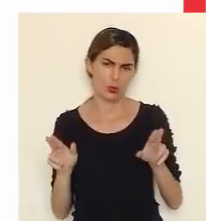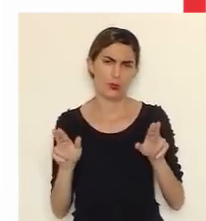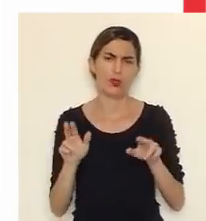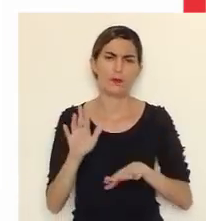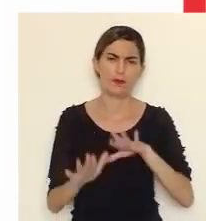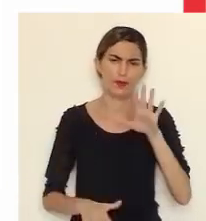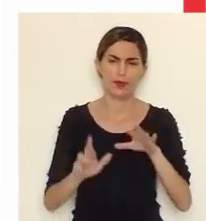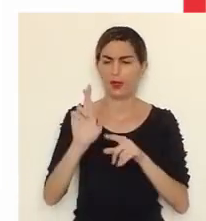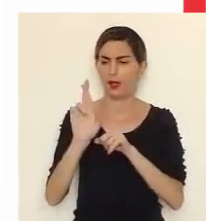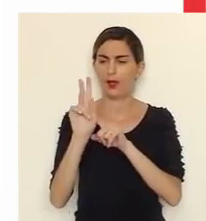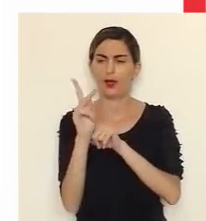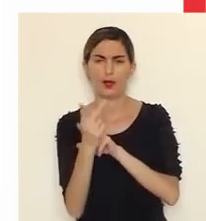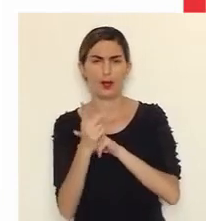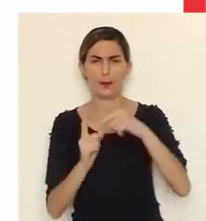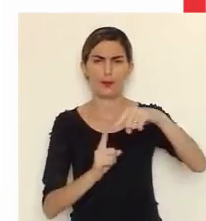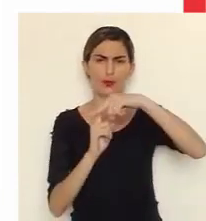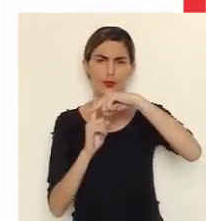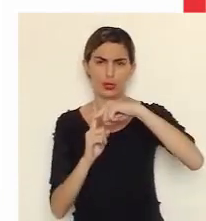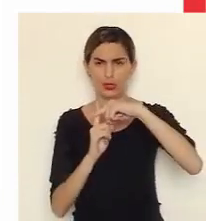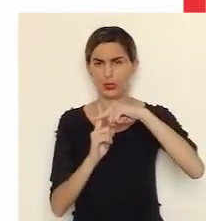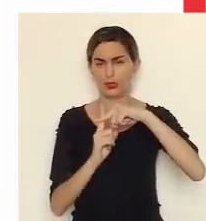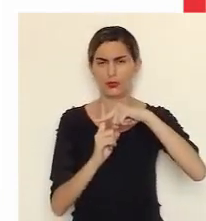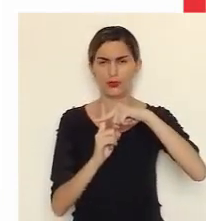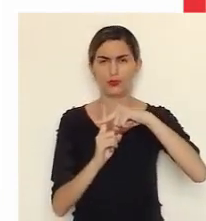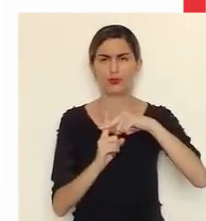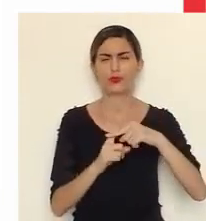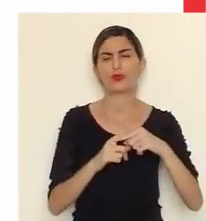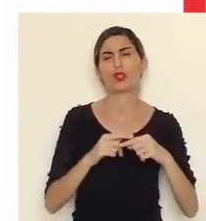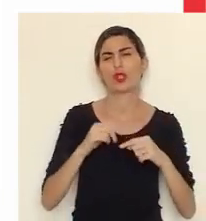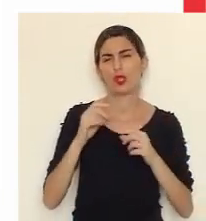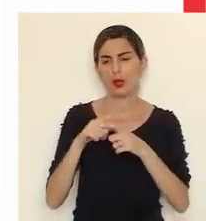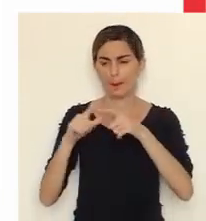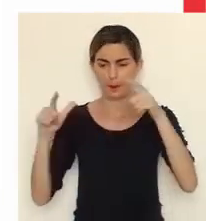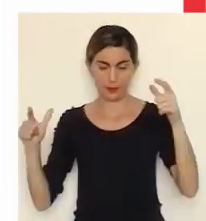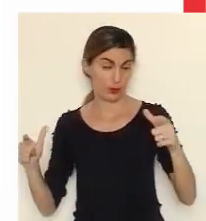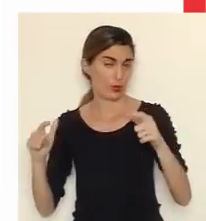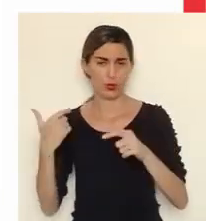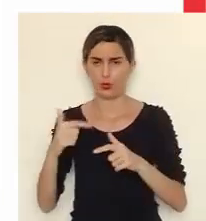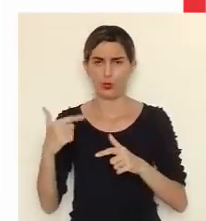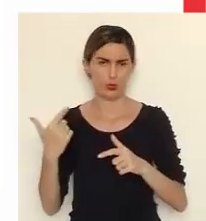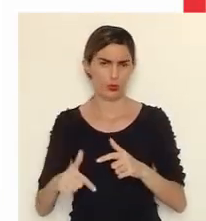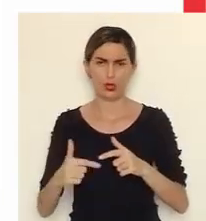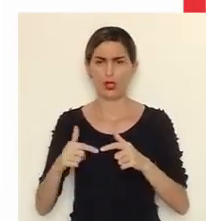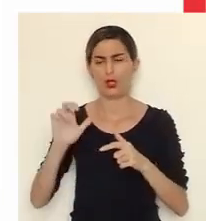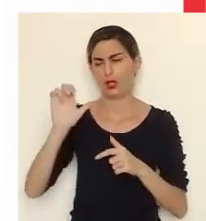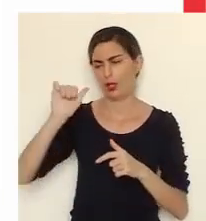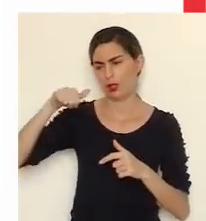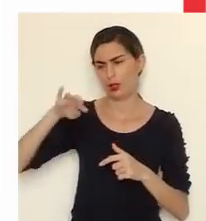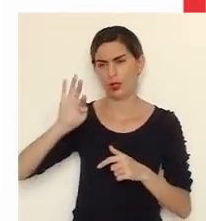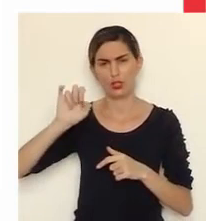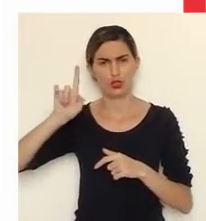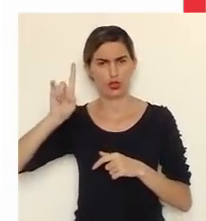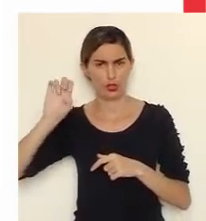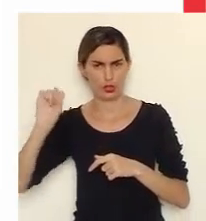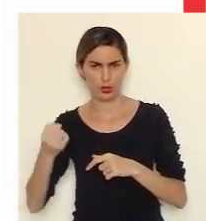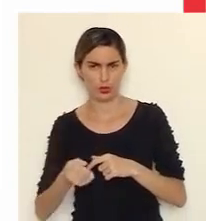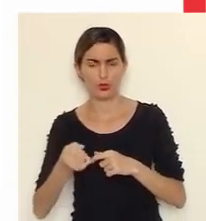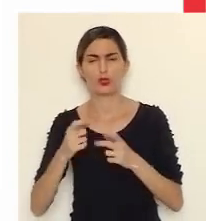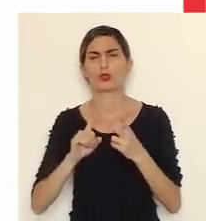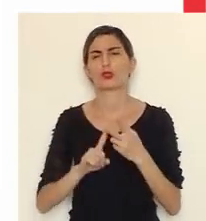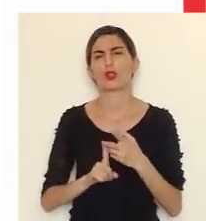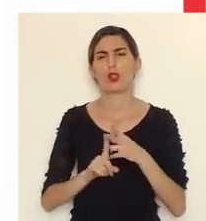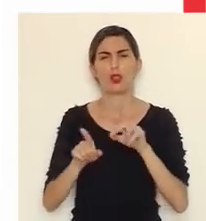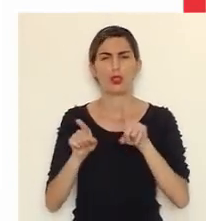Denominou-se tais indivíduos de RH positivo, os demais, que não apresentavam esses antígenos nas